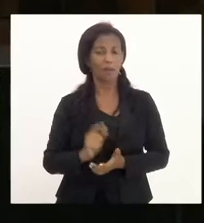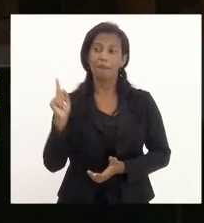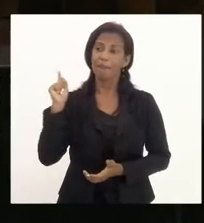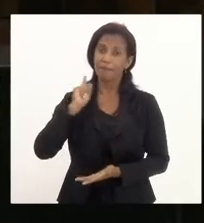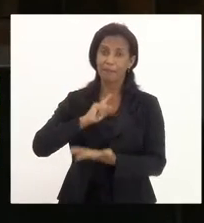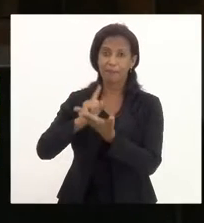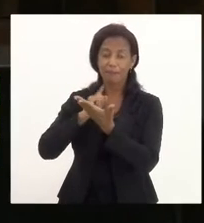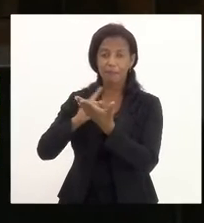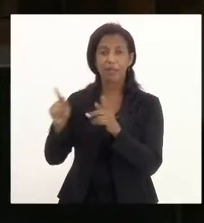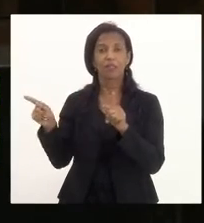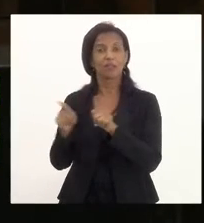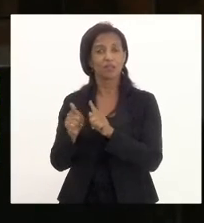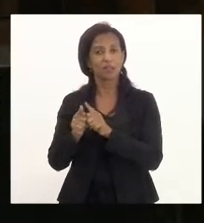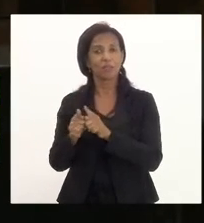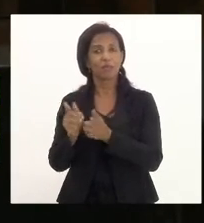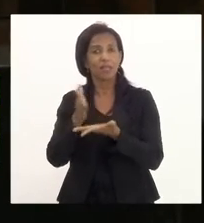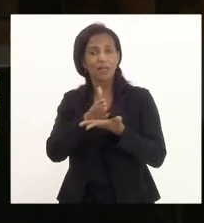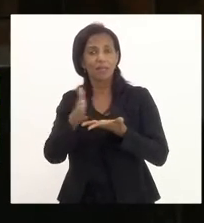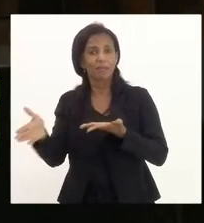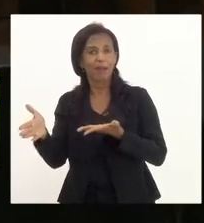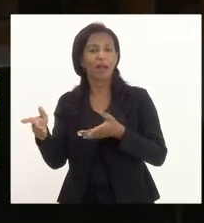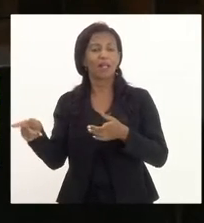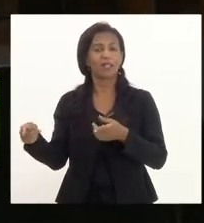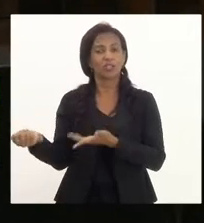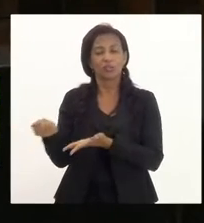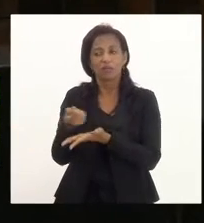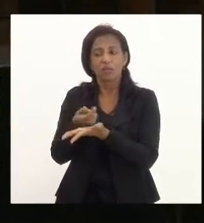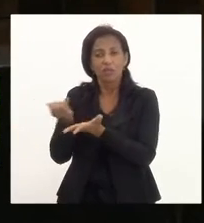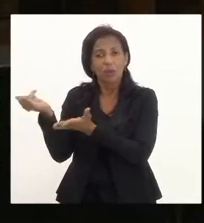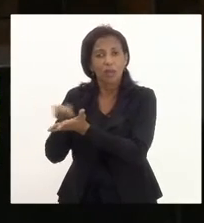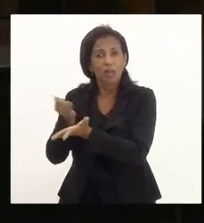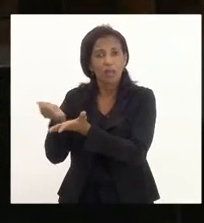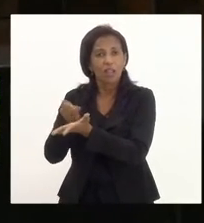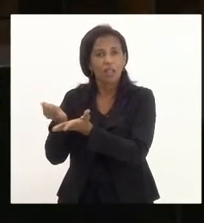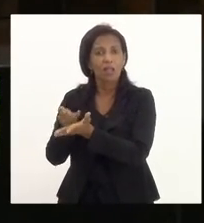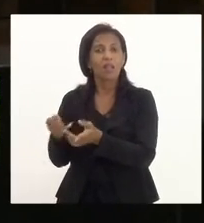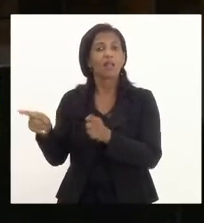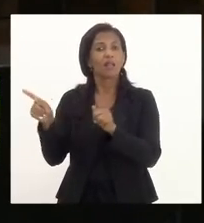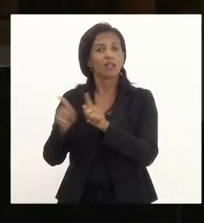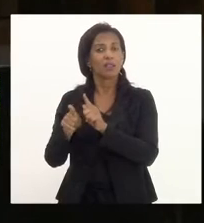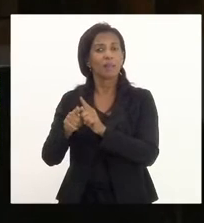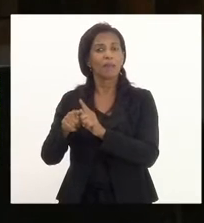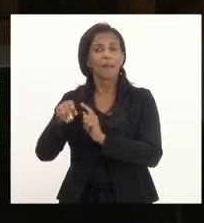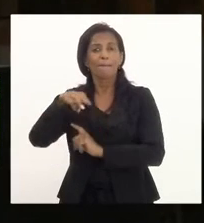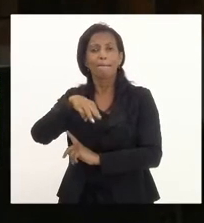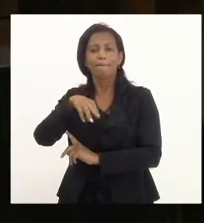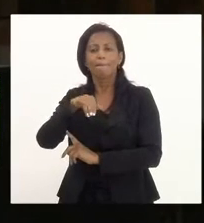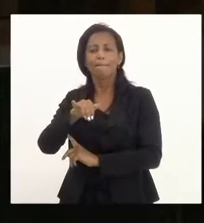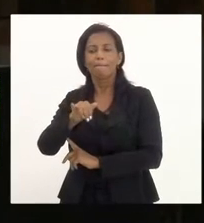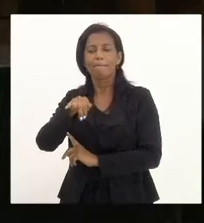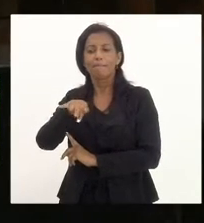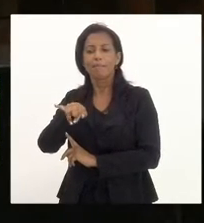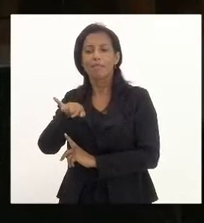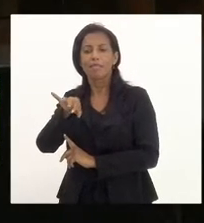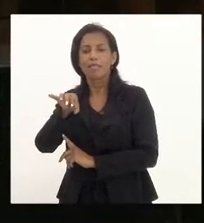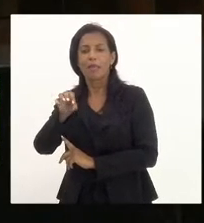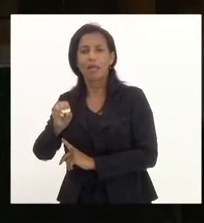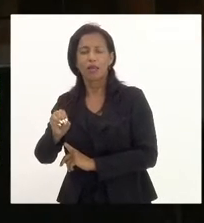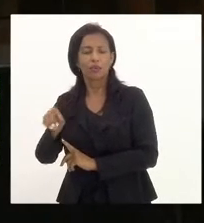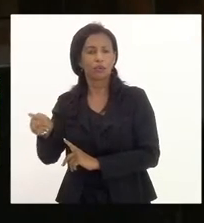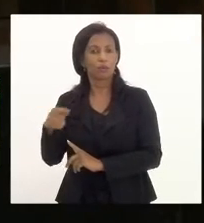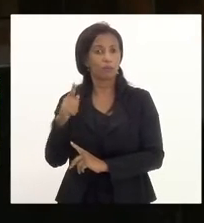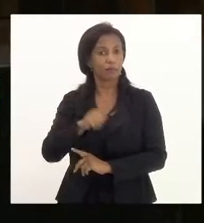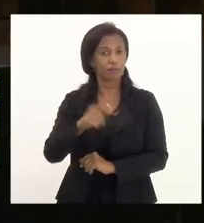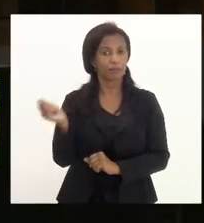Minas tem grande parte dos seus recursos da sua receita advinda da mineração então é